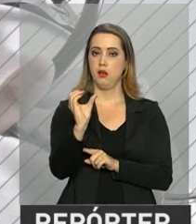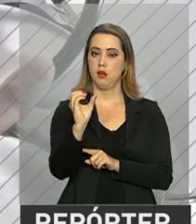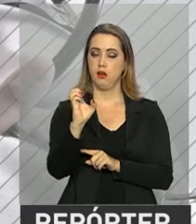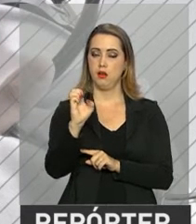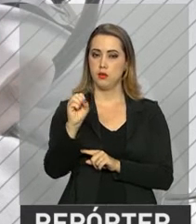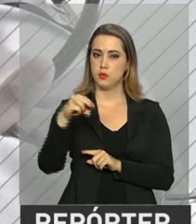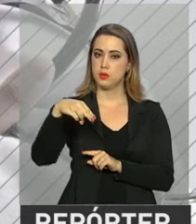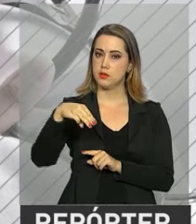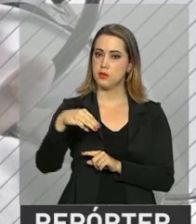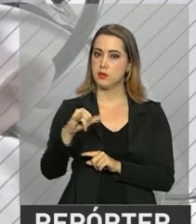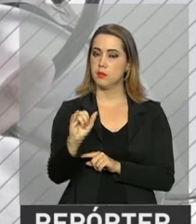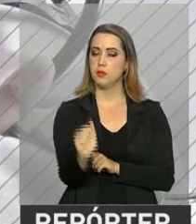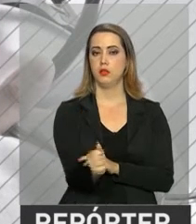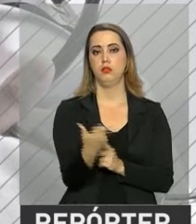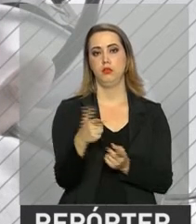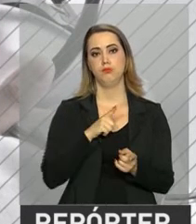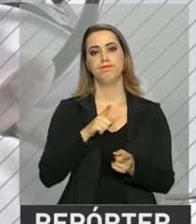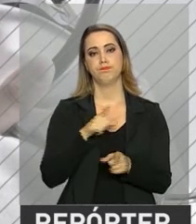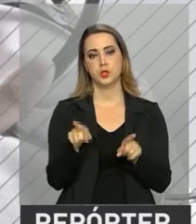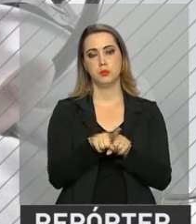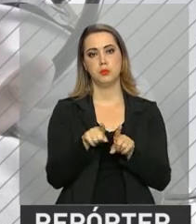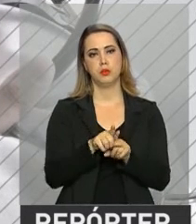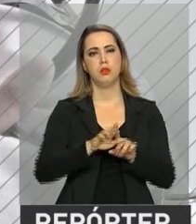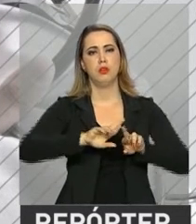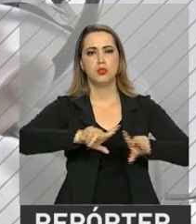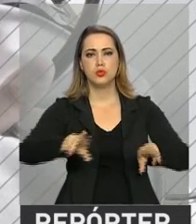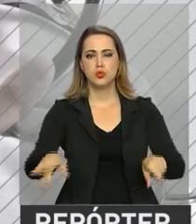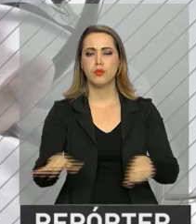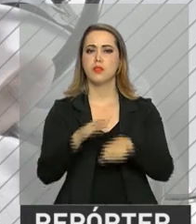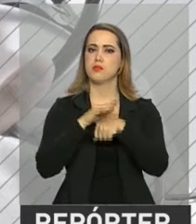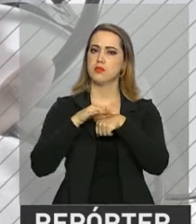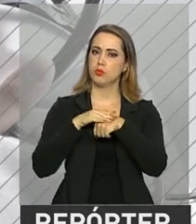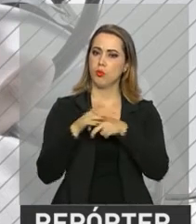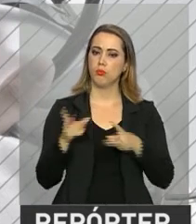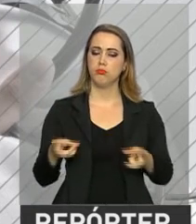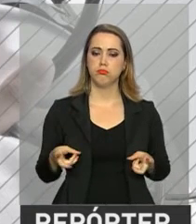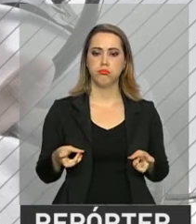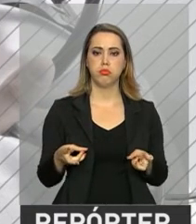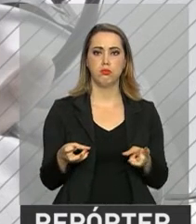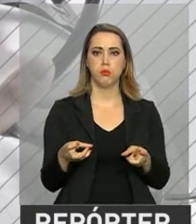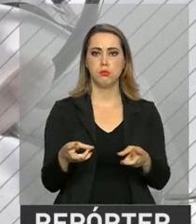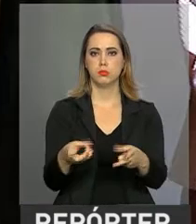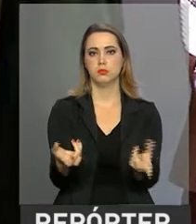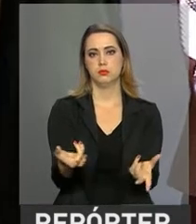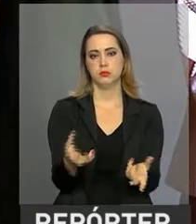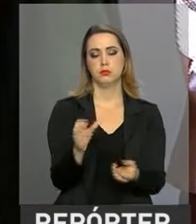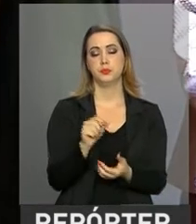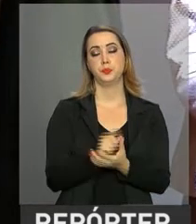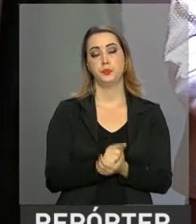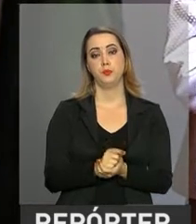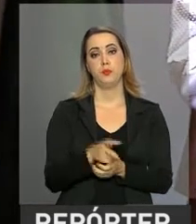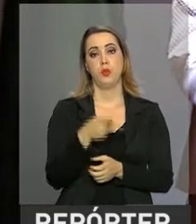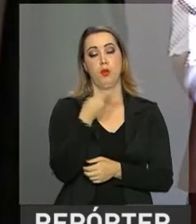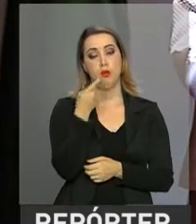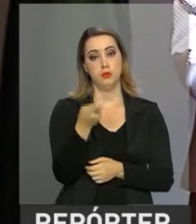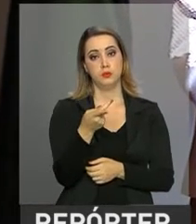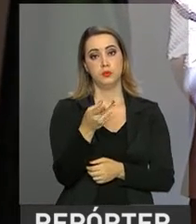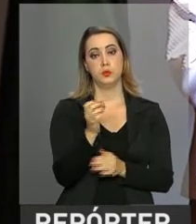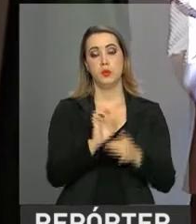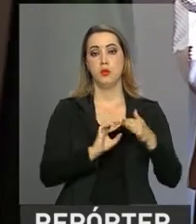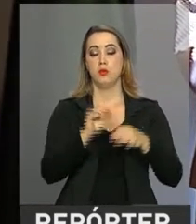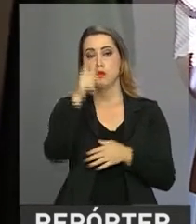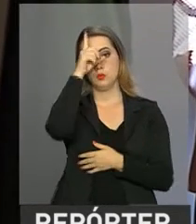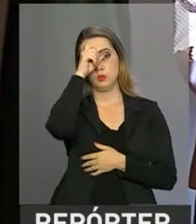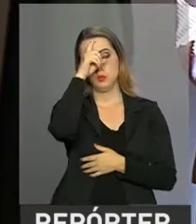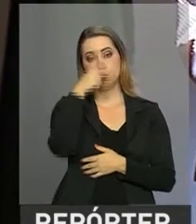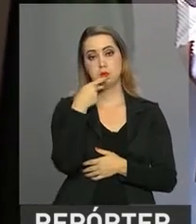de incidência, seguida dos linfomas e tumores do sistema nervoso central. Segundo o INCA, o percentual